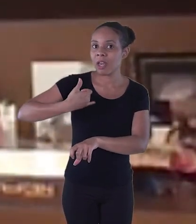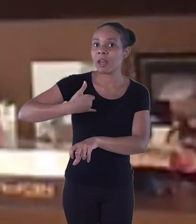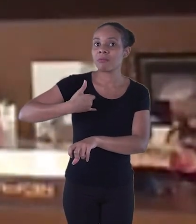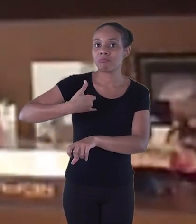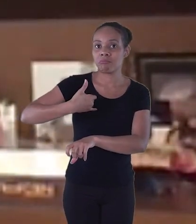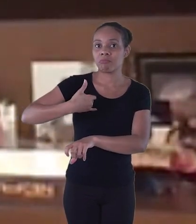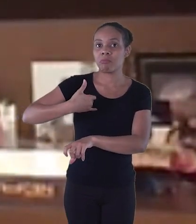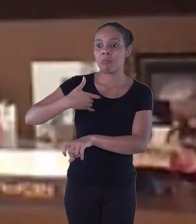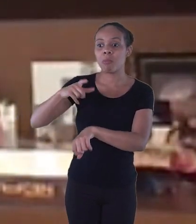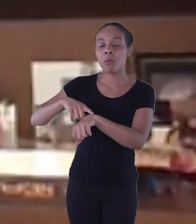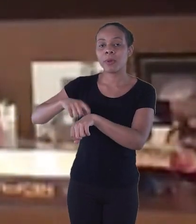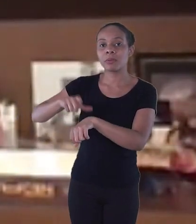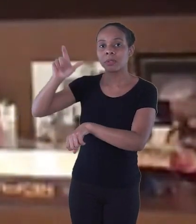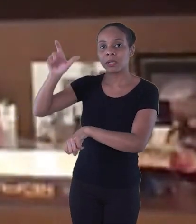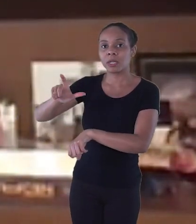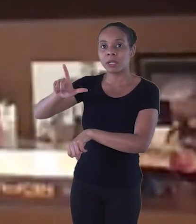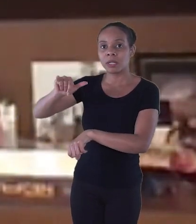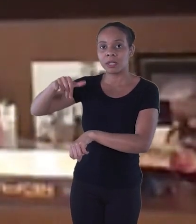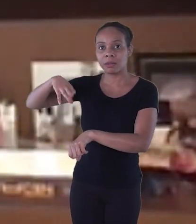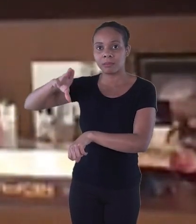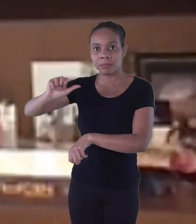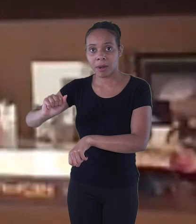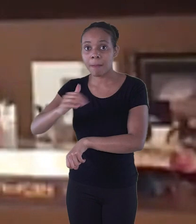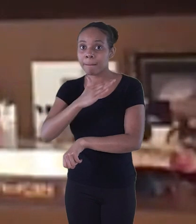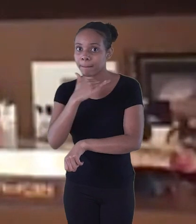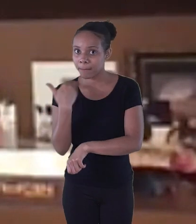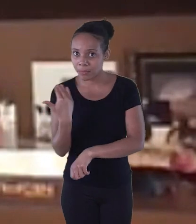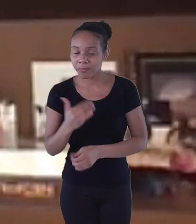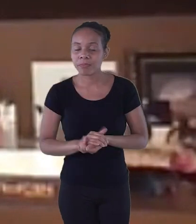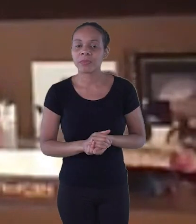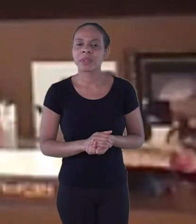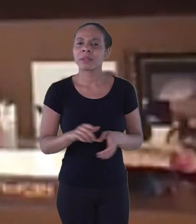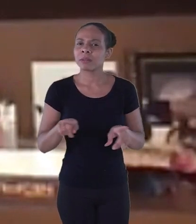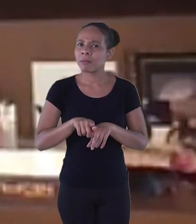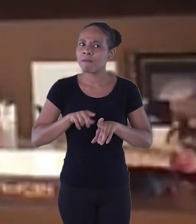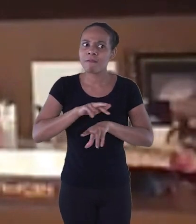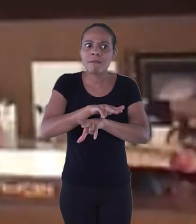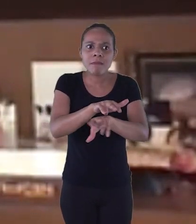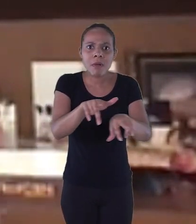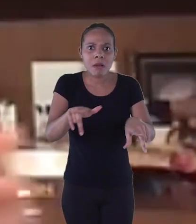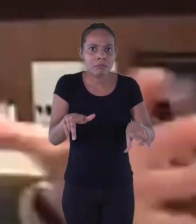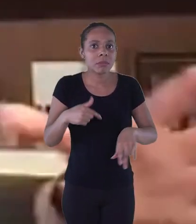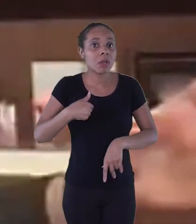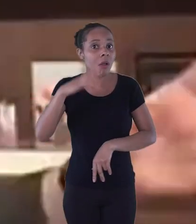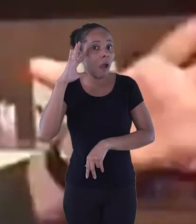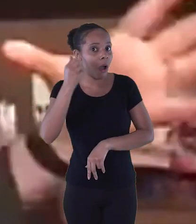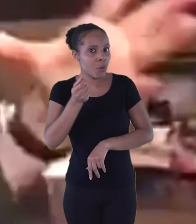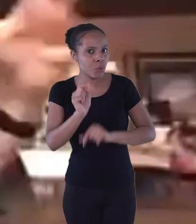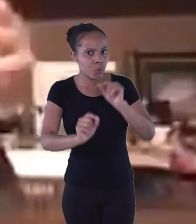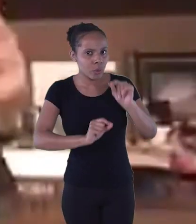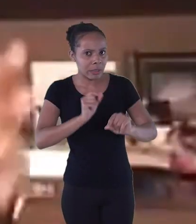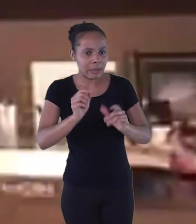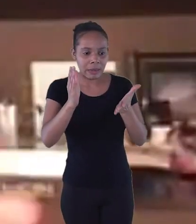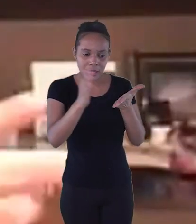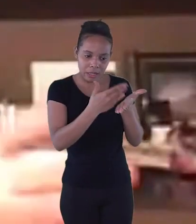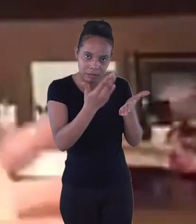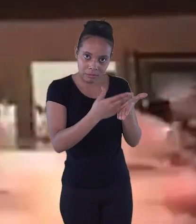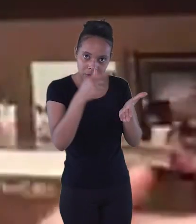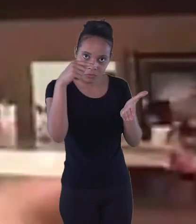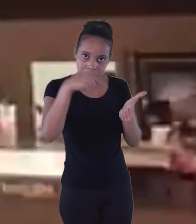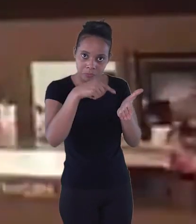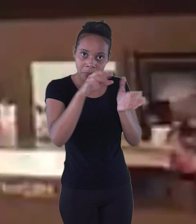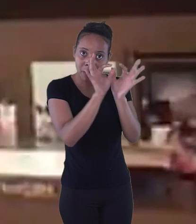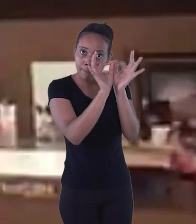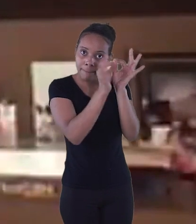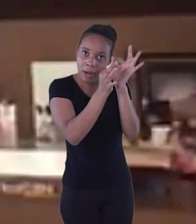do bicentenário da independência do Brasil. E uma coisa que eu acho que o livro e a cauda larga que o livro traz, né,